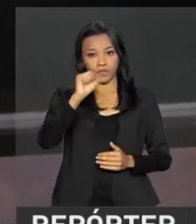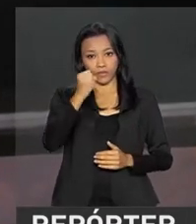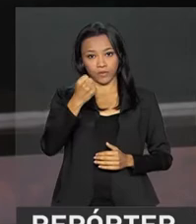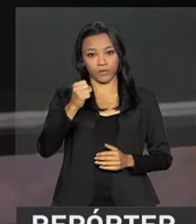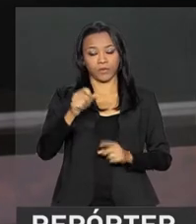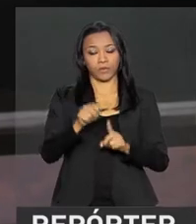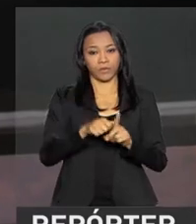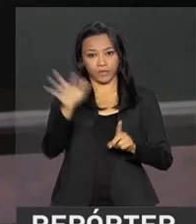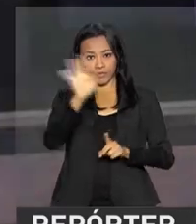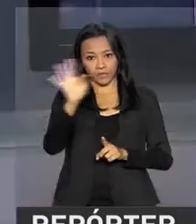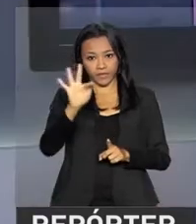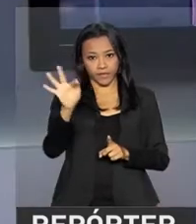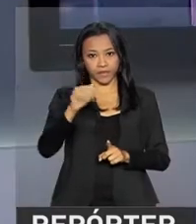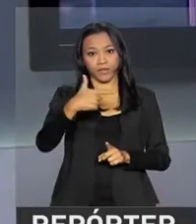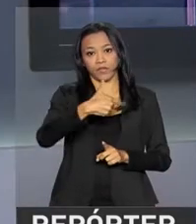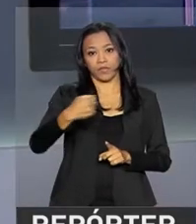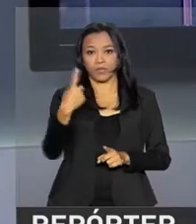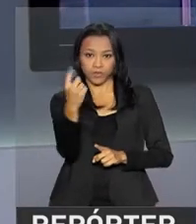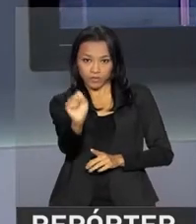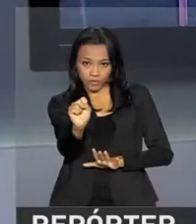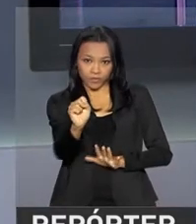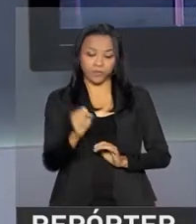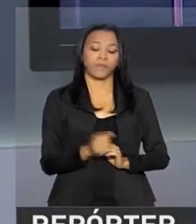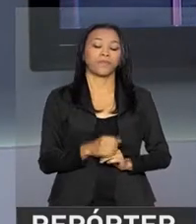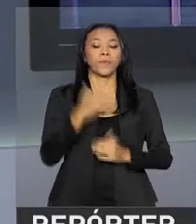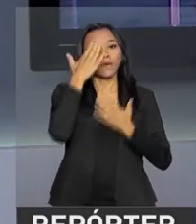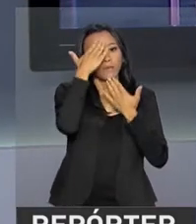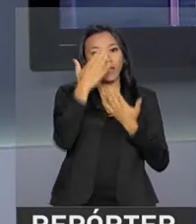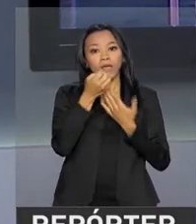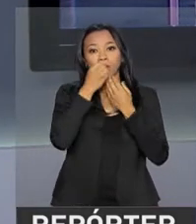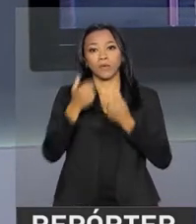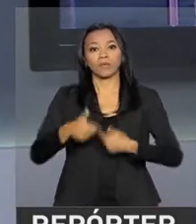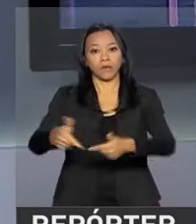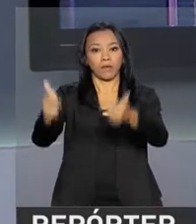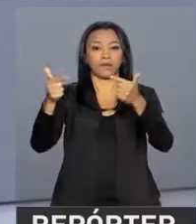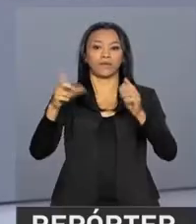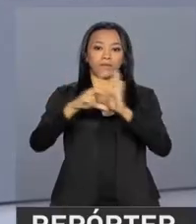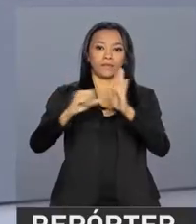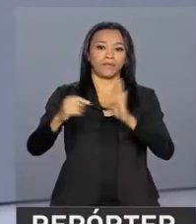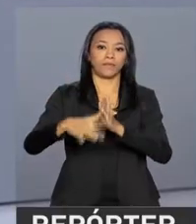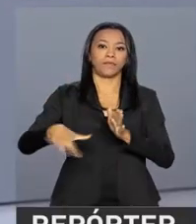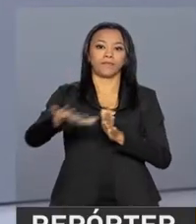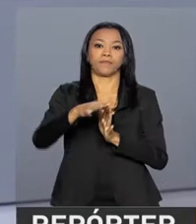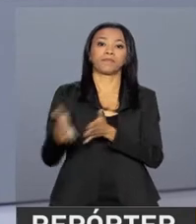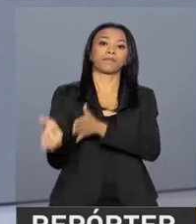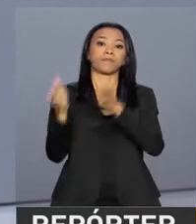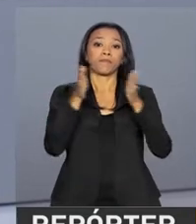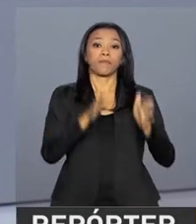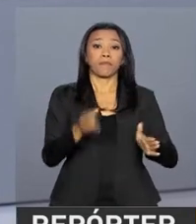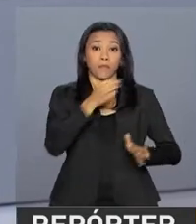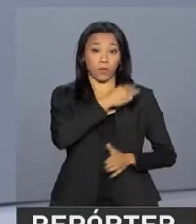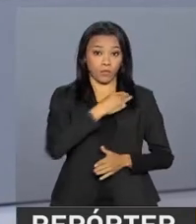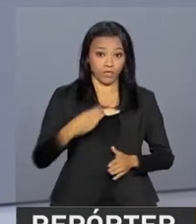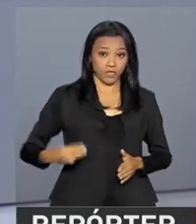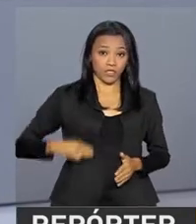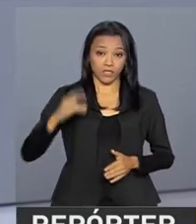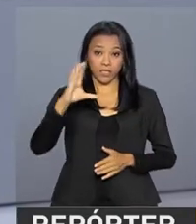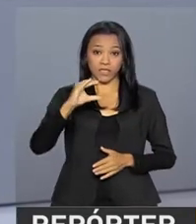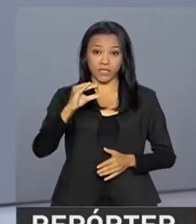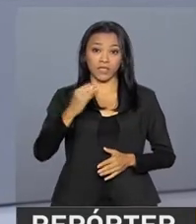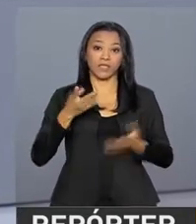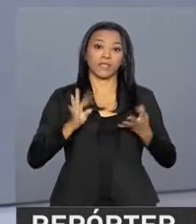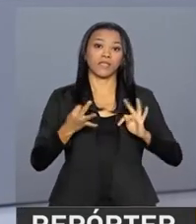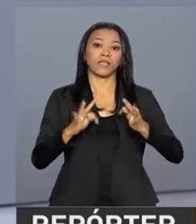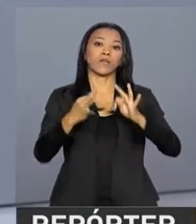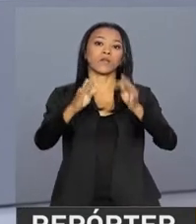2018 voto com você e carol obrigada mara bom trabalho para você no palácio do planalto o ministro da ciência tecnologia e inovação